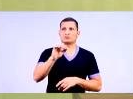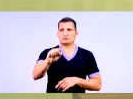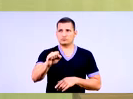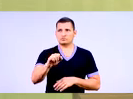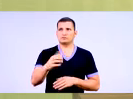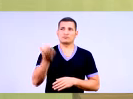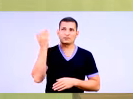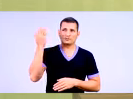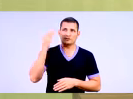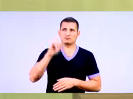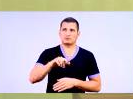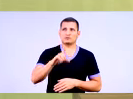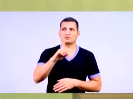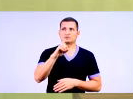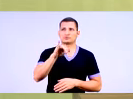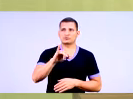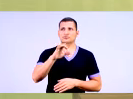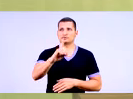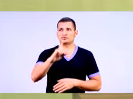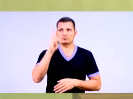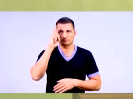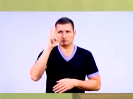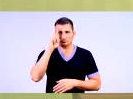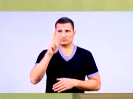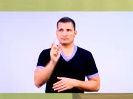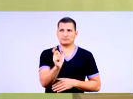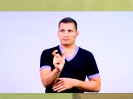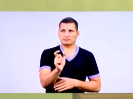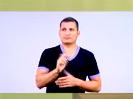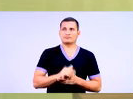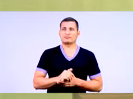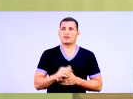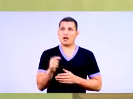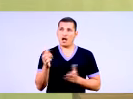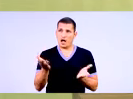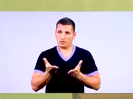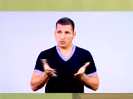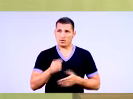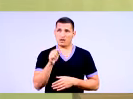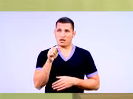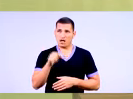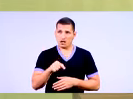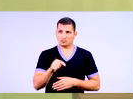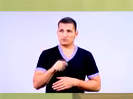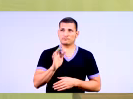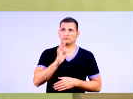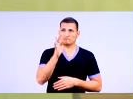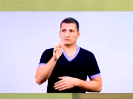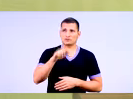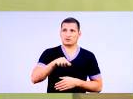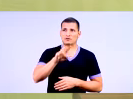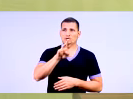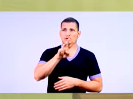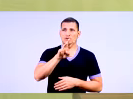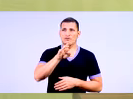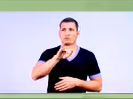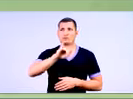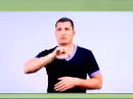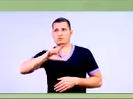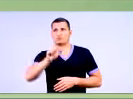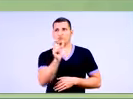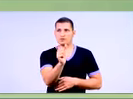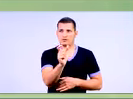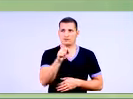é o did. Estão lembrados? Pois é. Aqui no futuro, o auxiliar do futuro é o will. Will